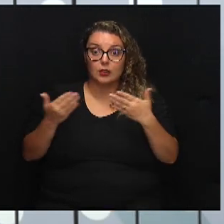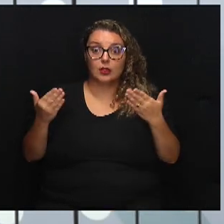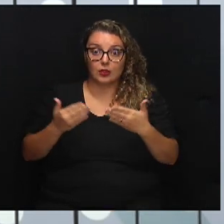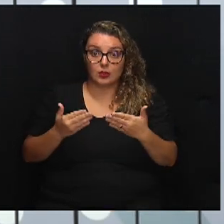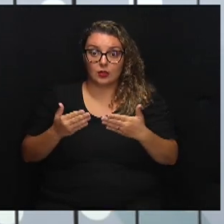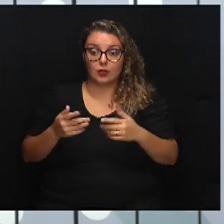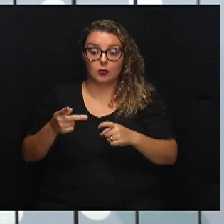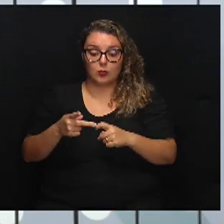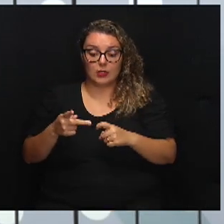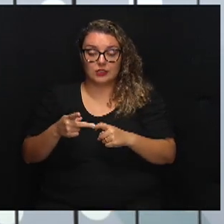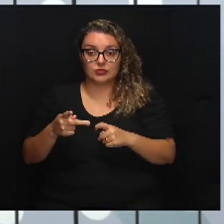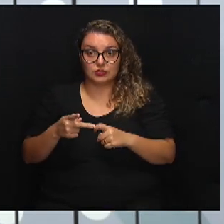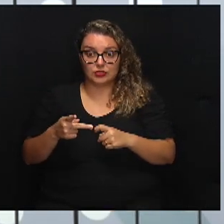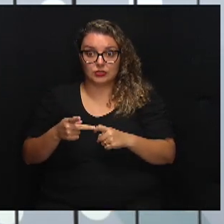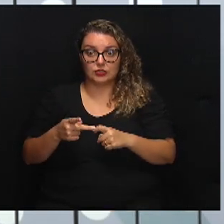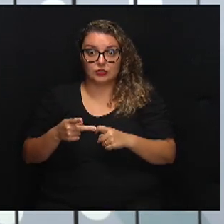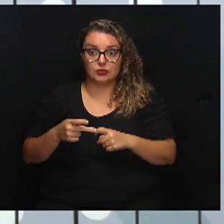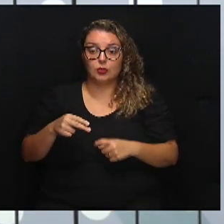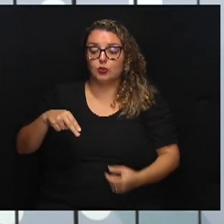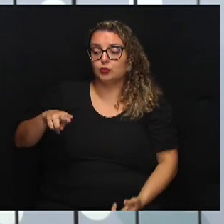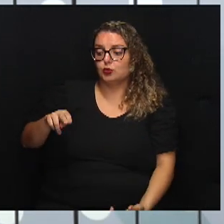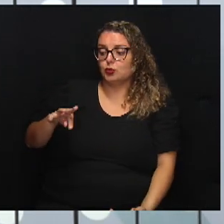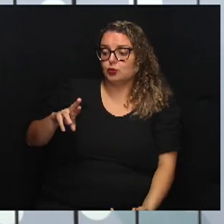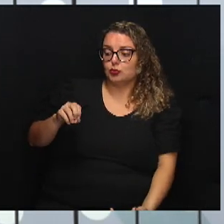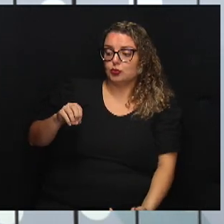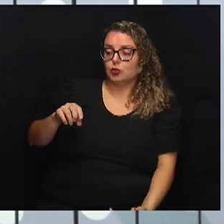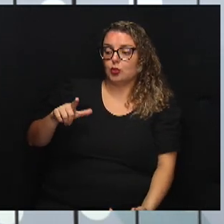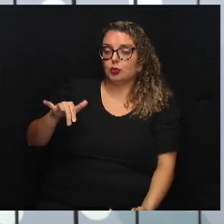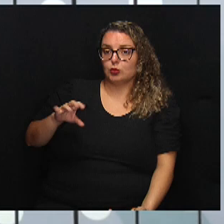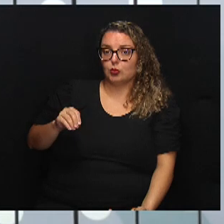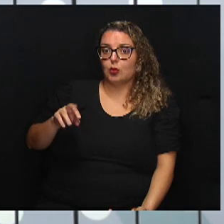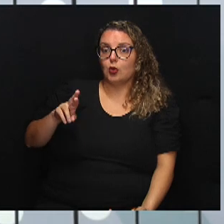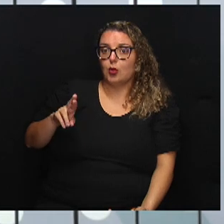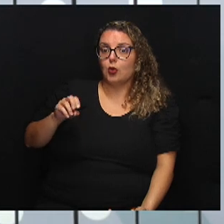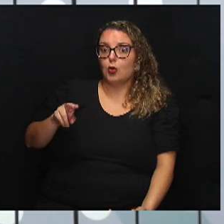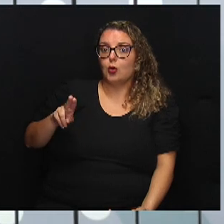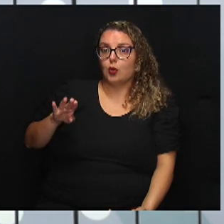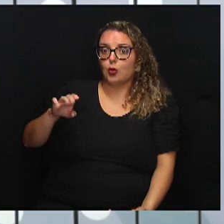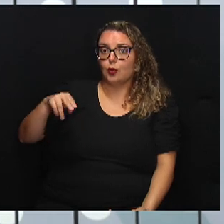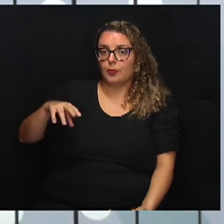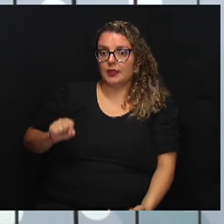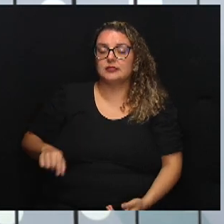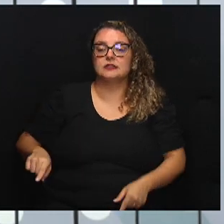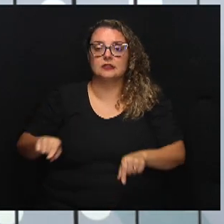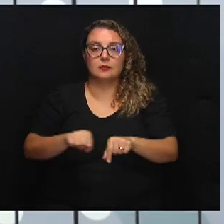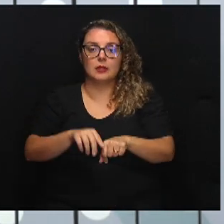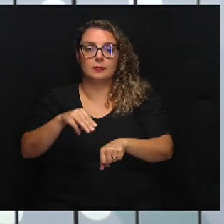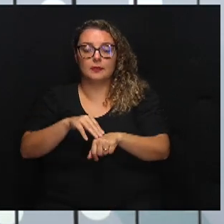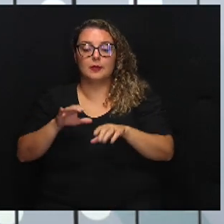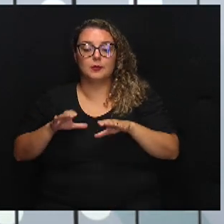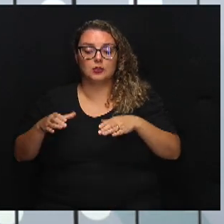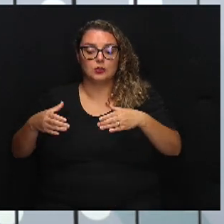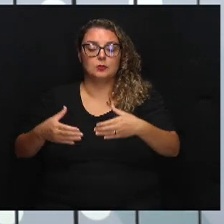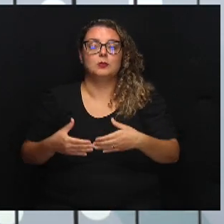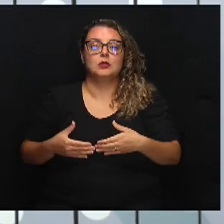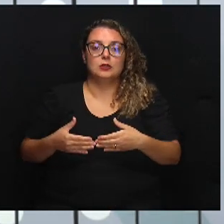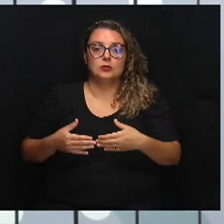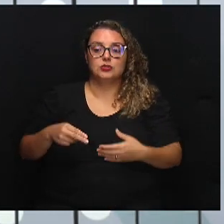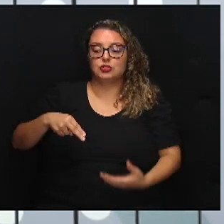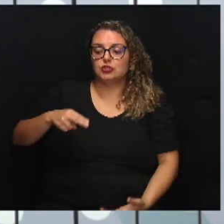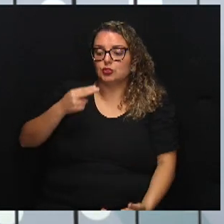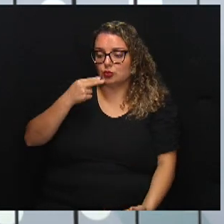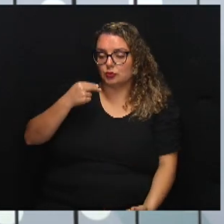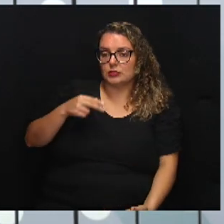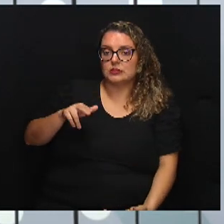o pediatra e nutrólogo Rubens Pfefferbaum, também membro do Departamento de Nutrição